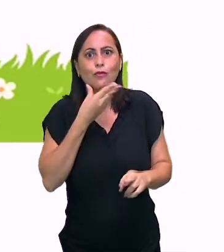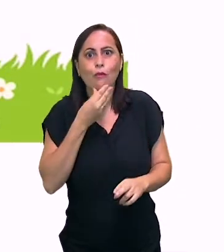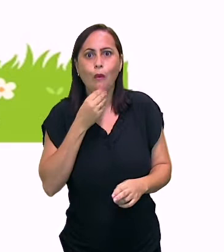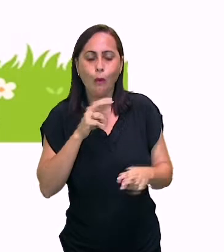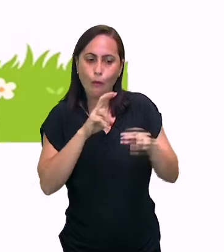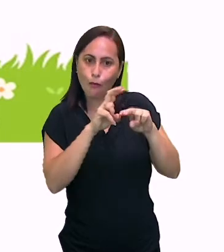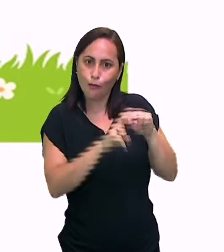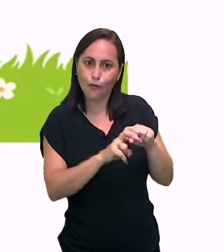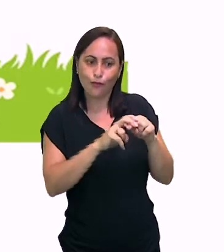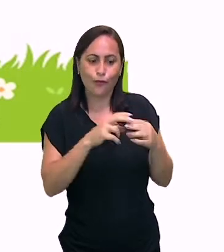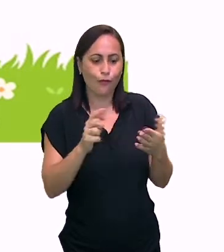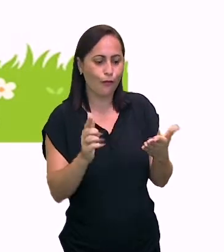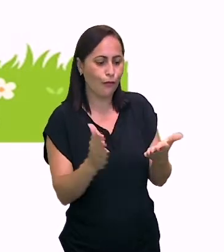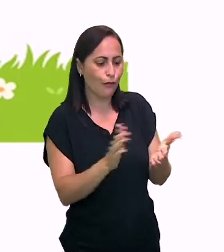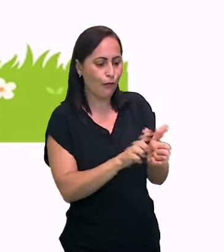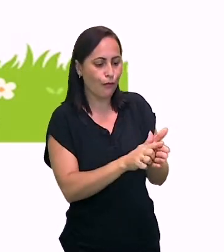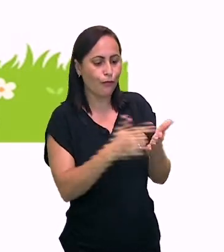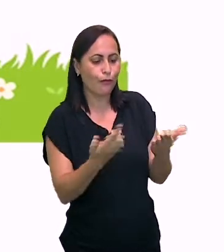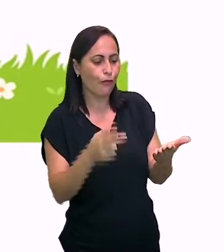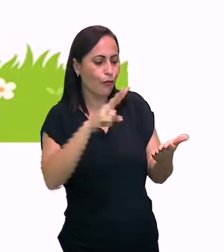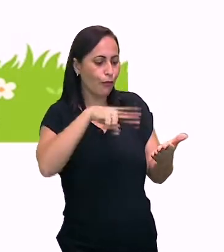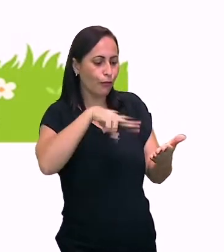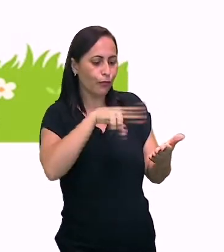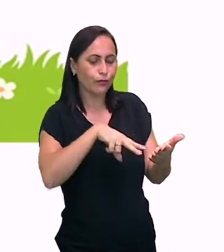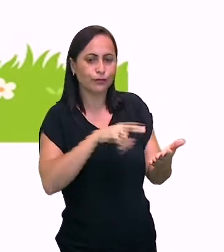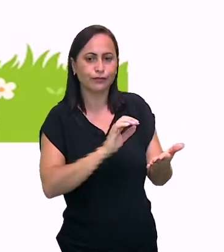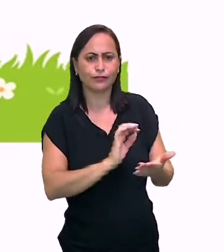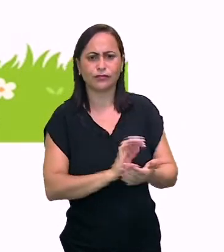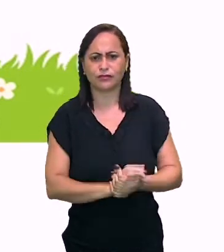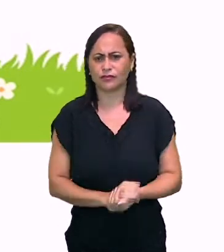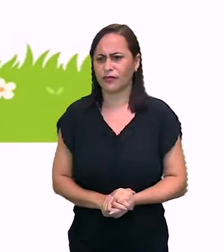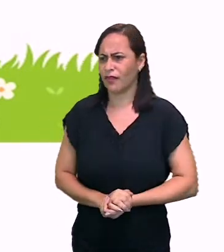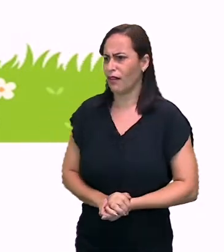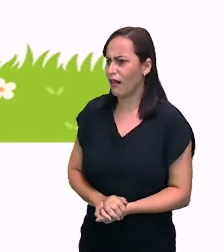lendo jornal. E o Pedro pergunta: